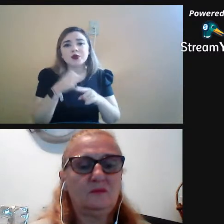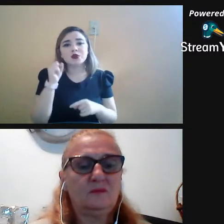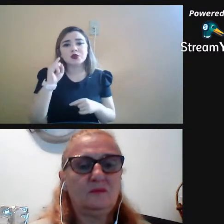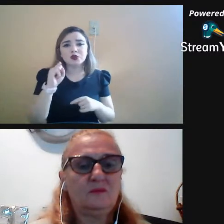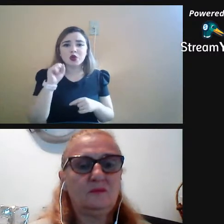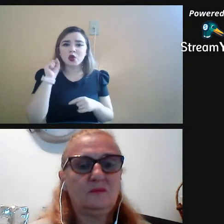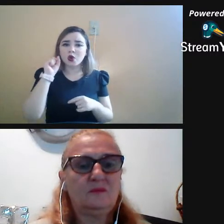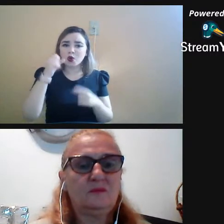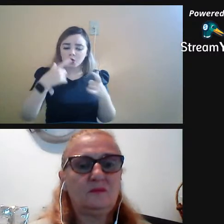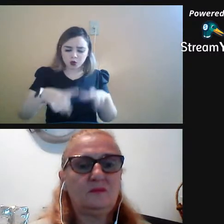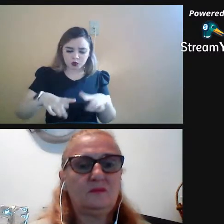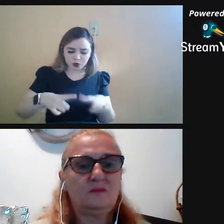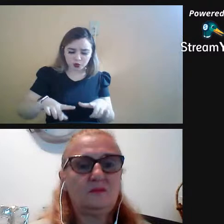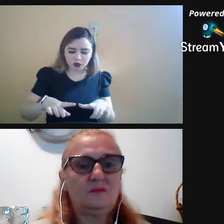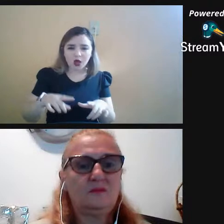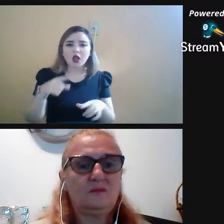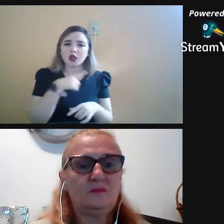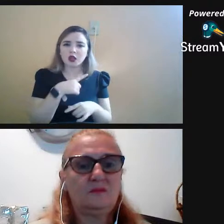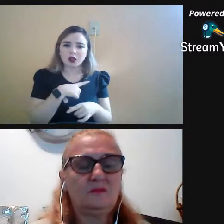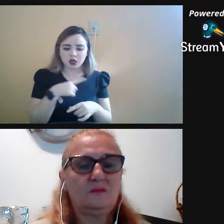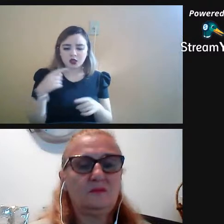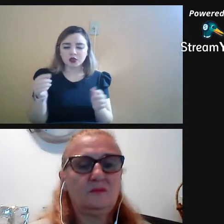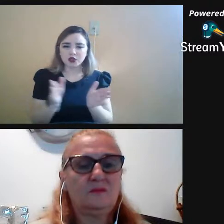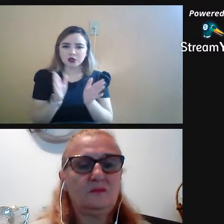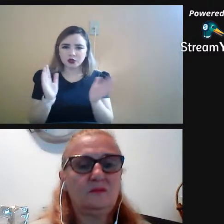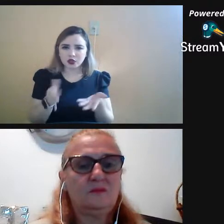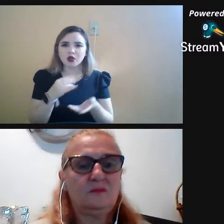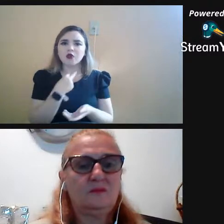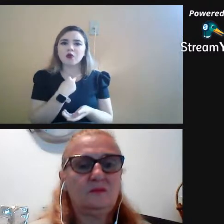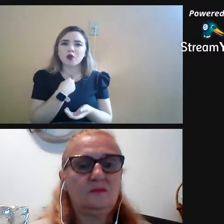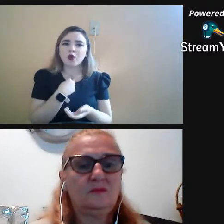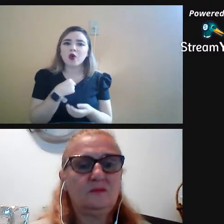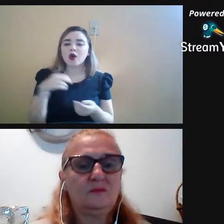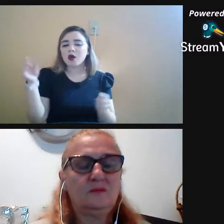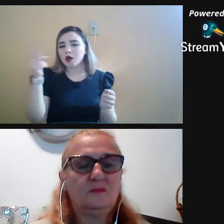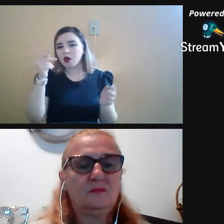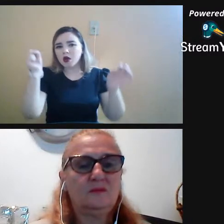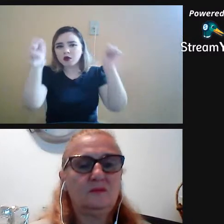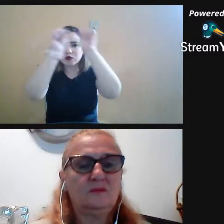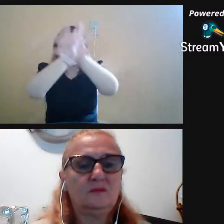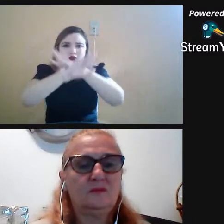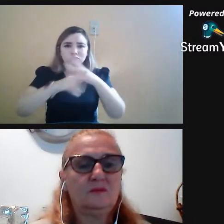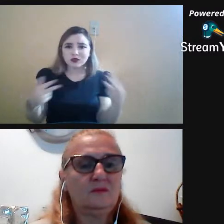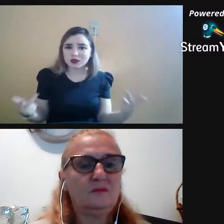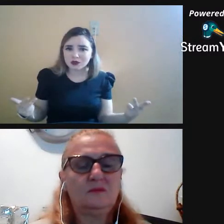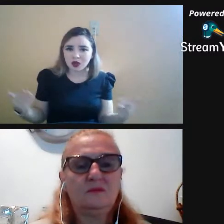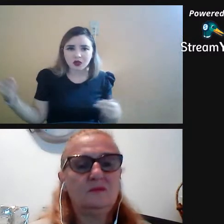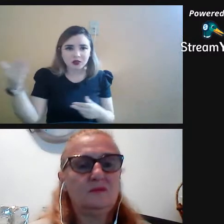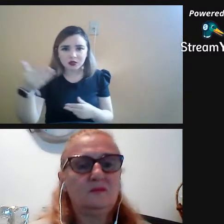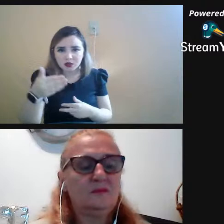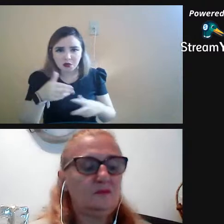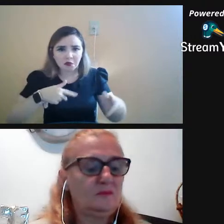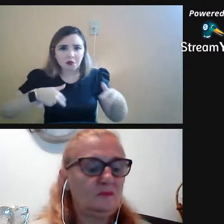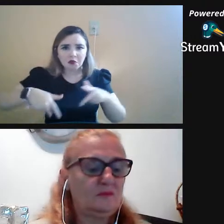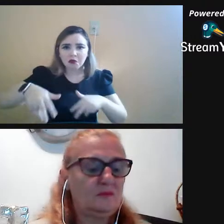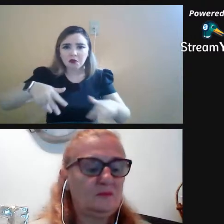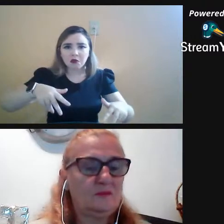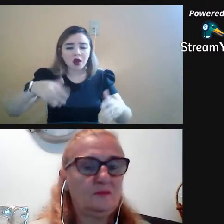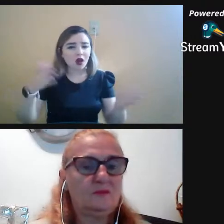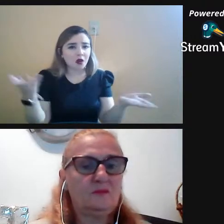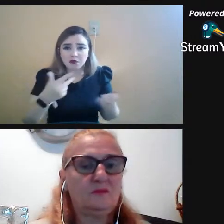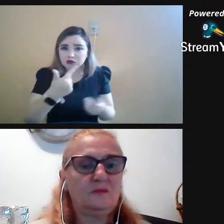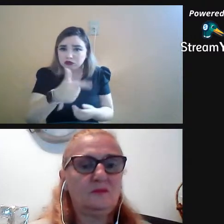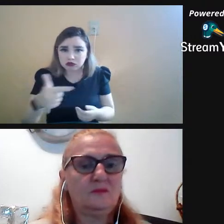com eucalipto, os animais que circulavam ali não vão circular mais. Então, você vai